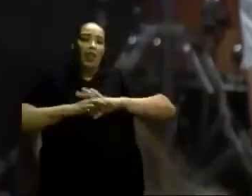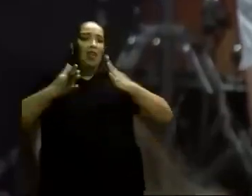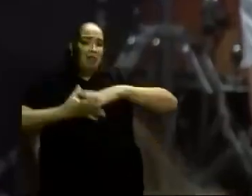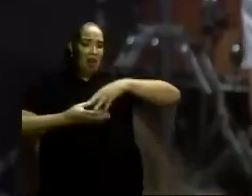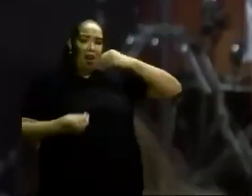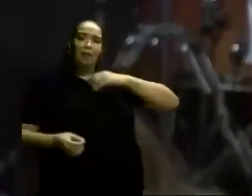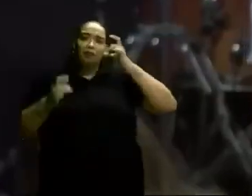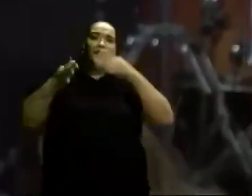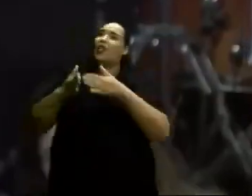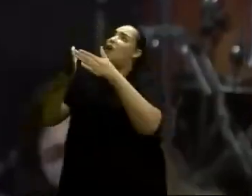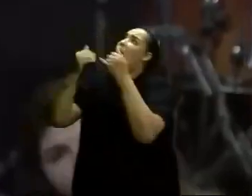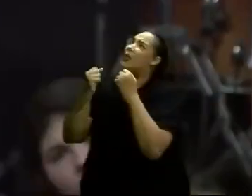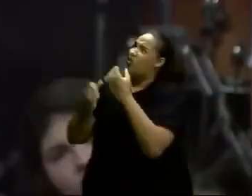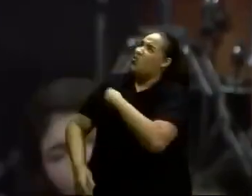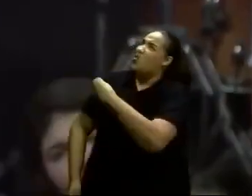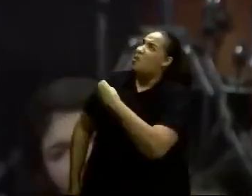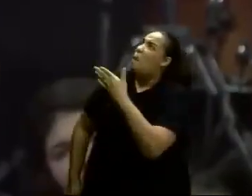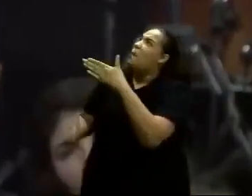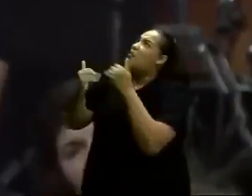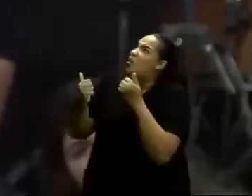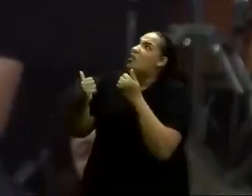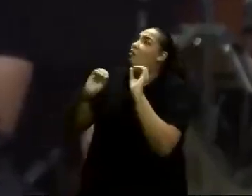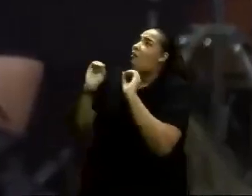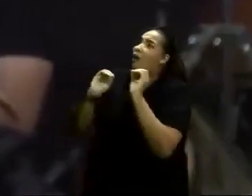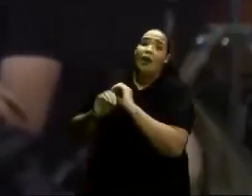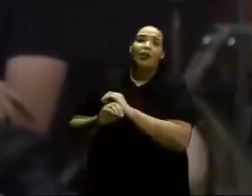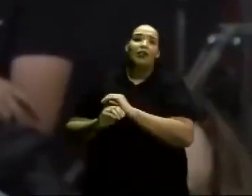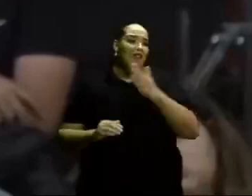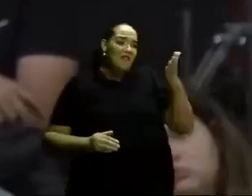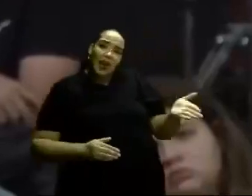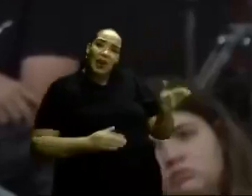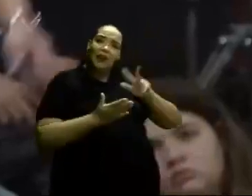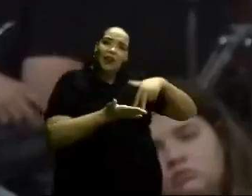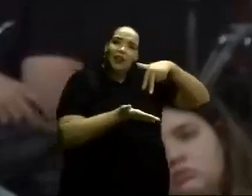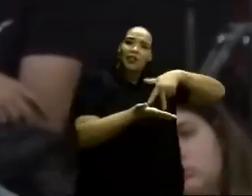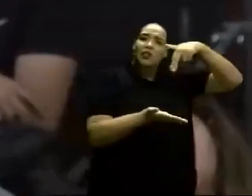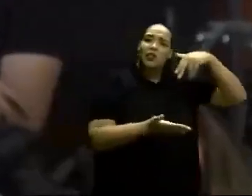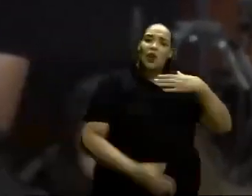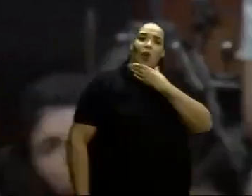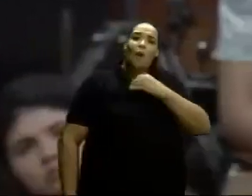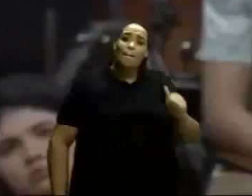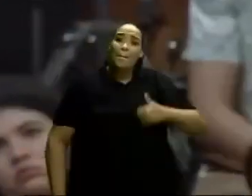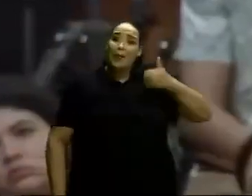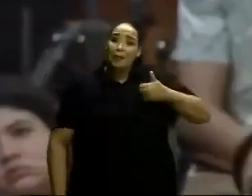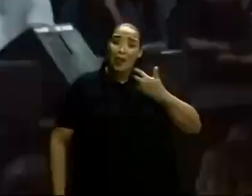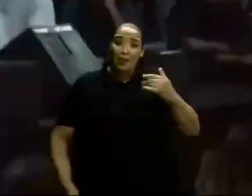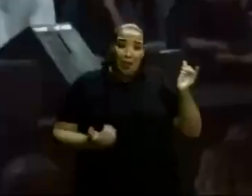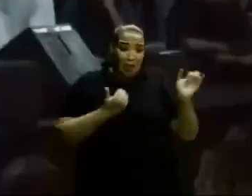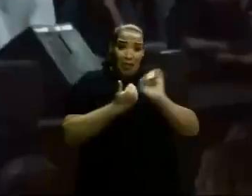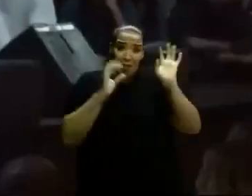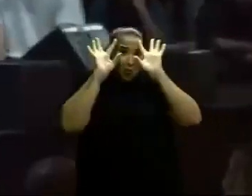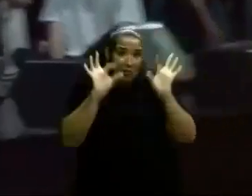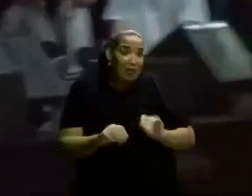te deixar, eu te pedi algum filho. Aí ele desce o Carmelo com ela e vai lá para ressuscitar o menino. É a primeira vez que Eliseu não sabe o que